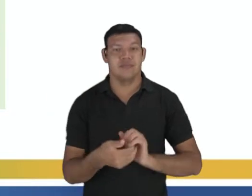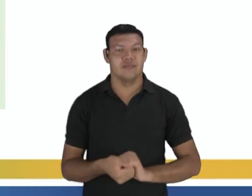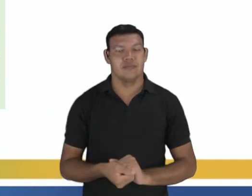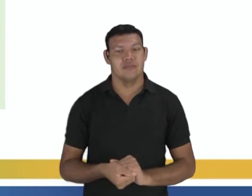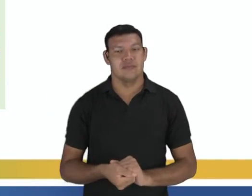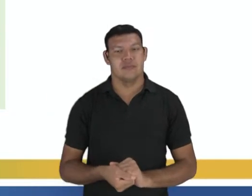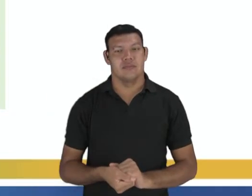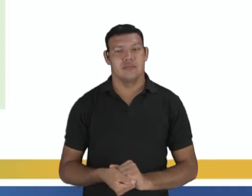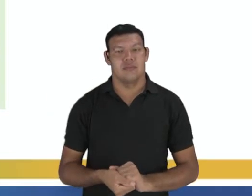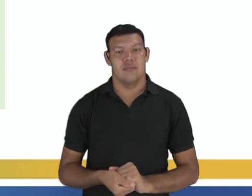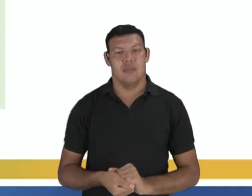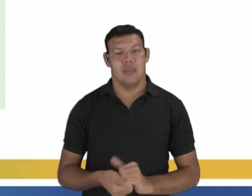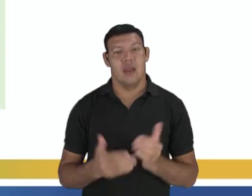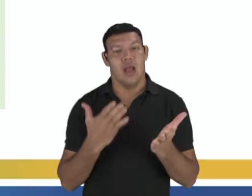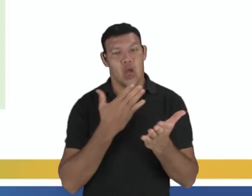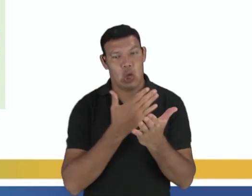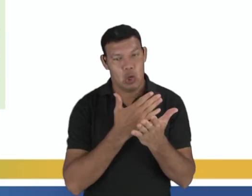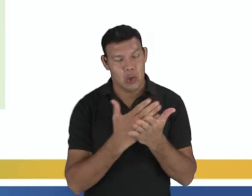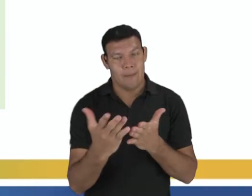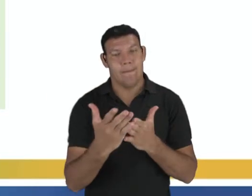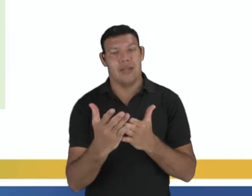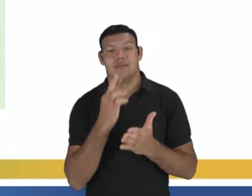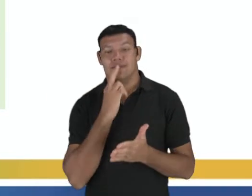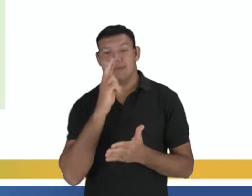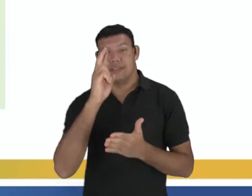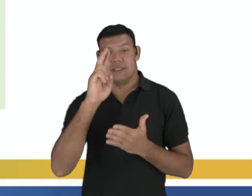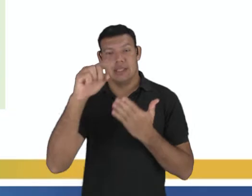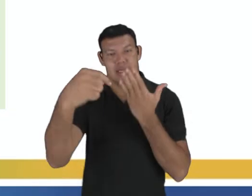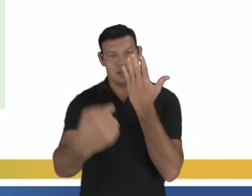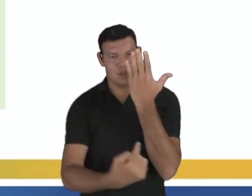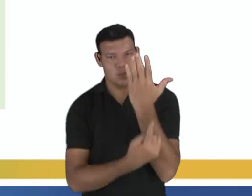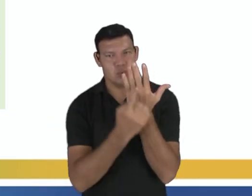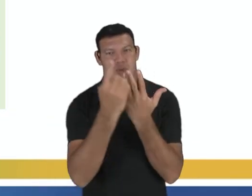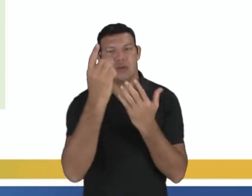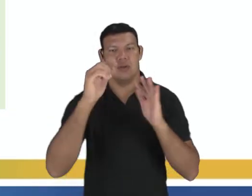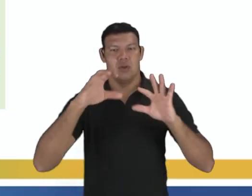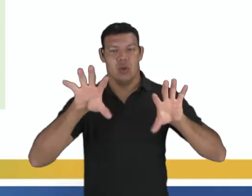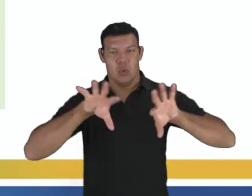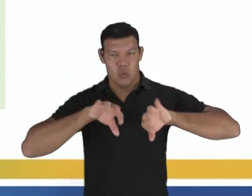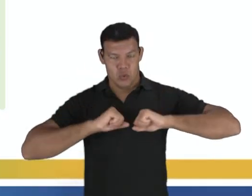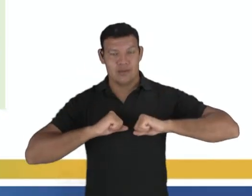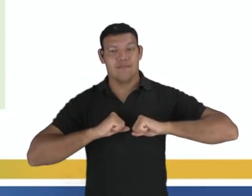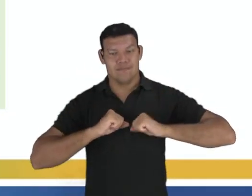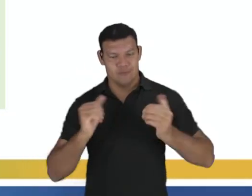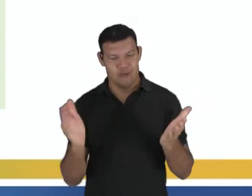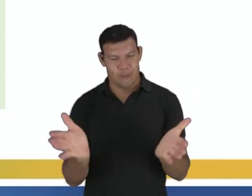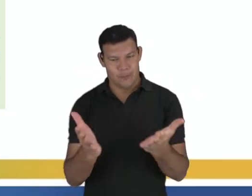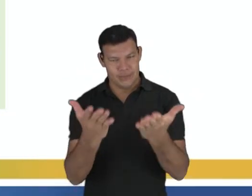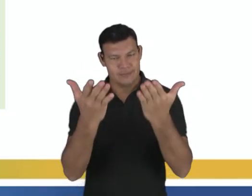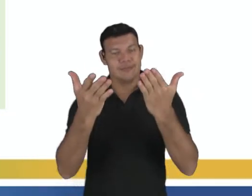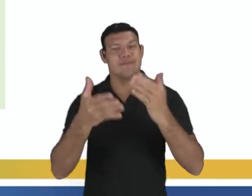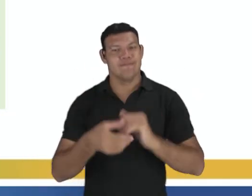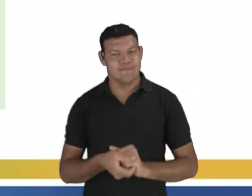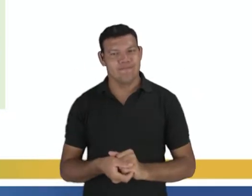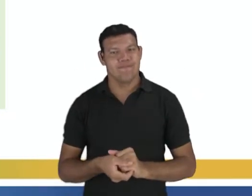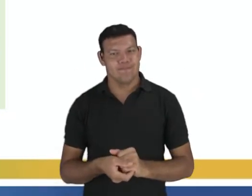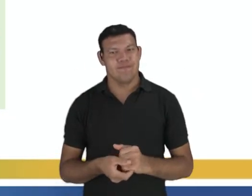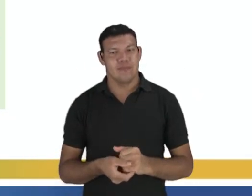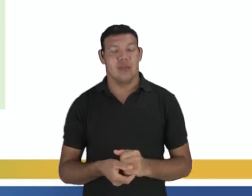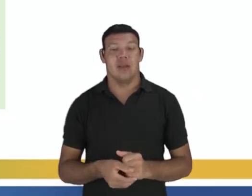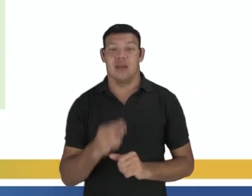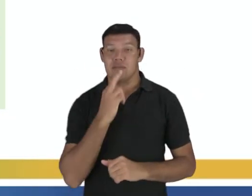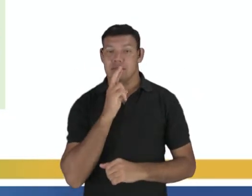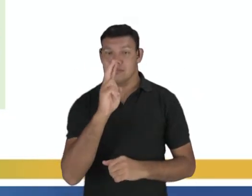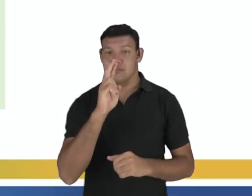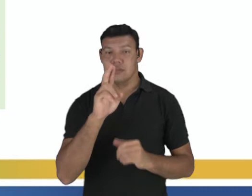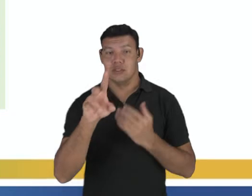agente atenuado ou morto ativa a resposta imune adquirida, né? Então ele vai lá e vai influenciar, vai manipular o teu